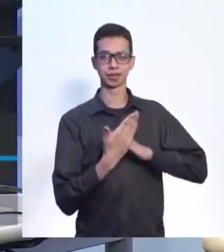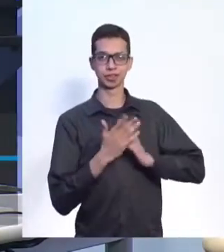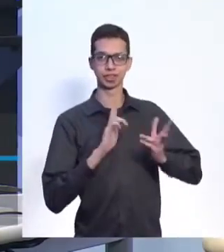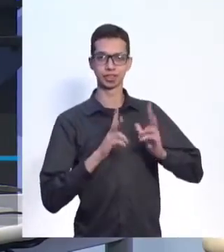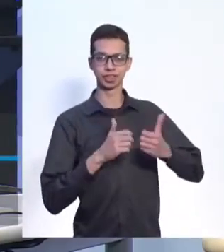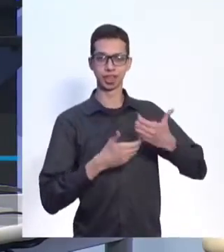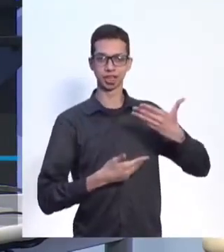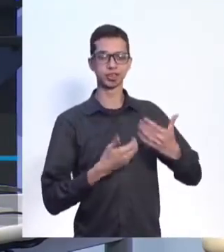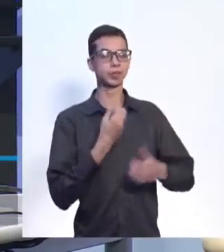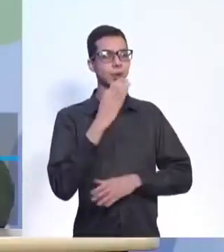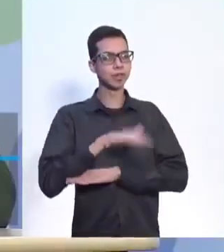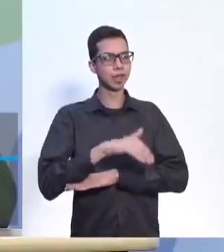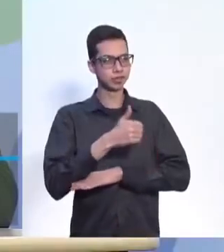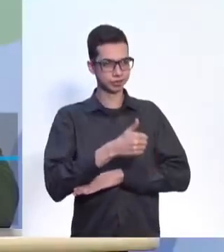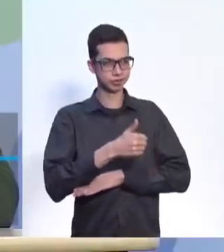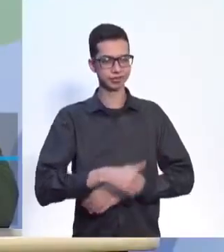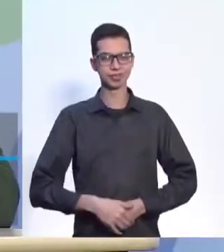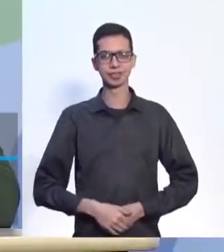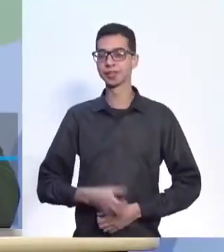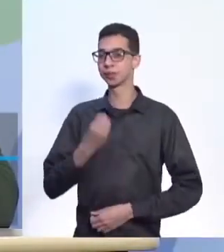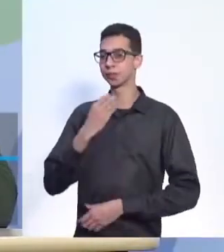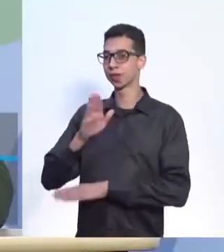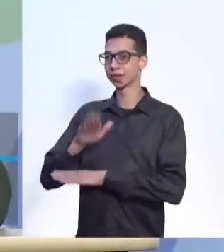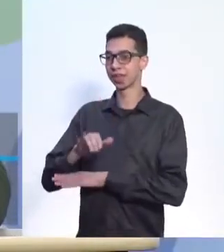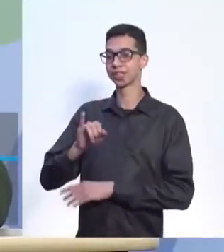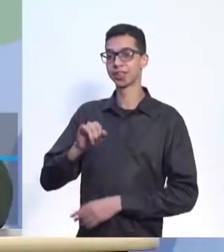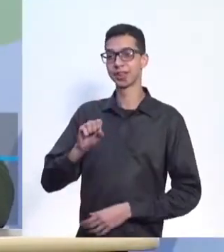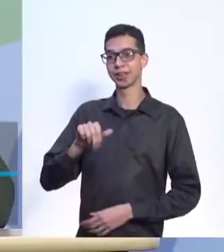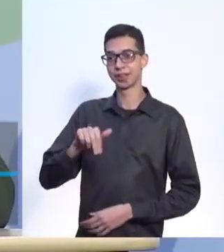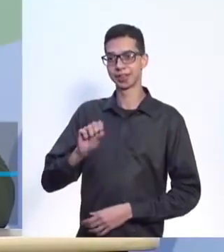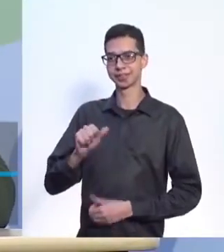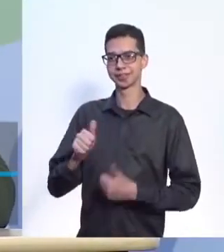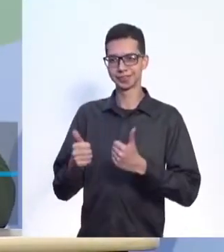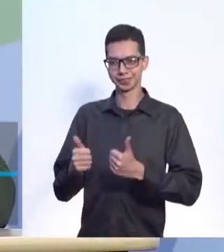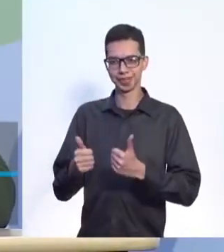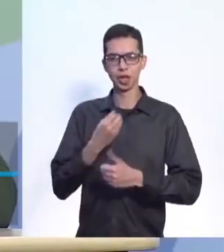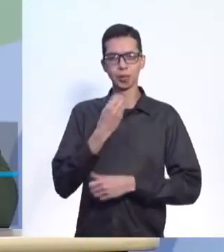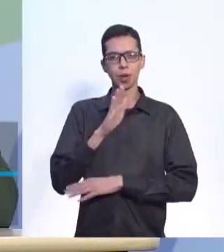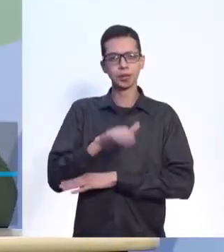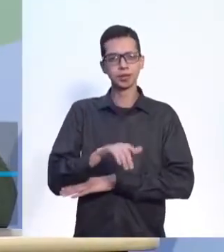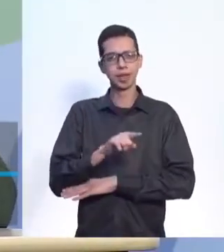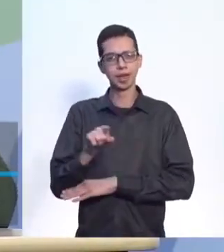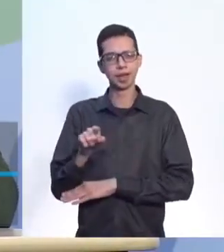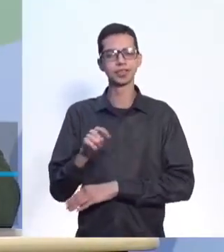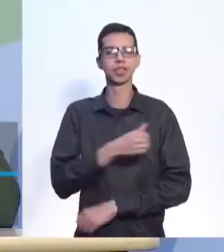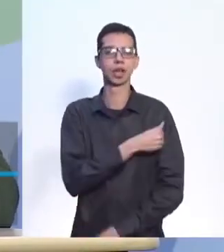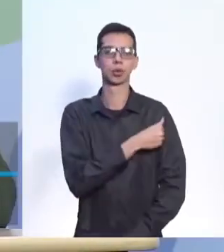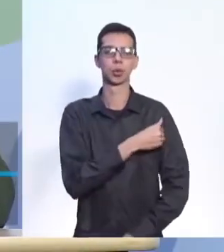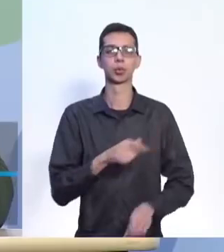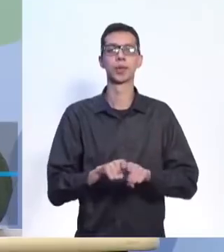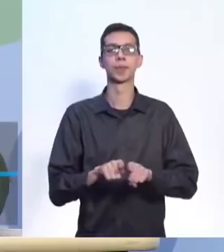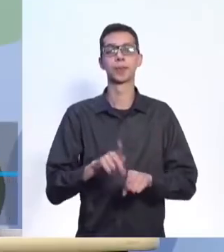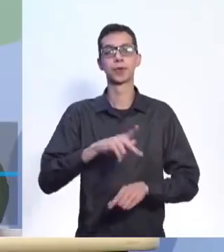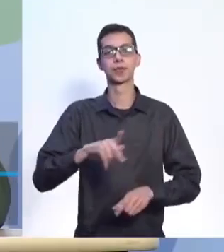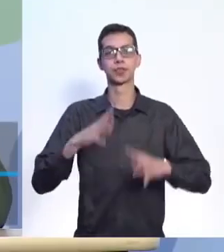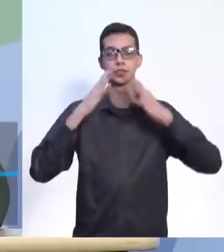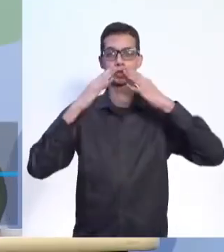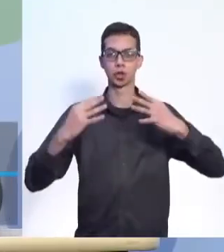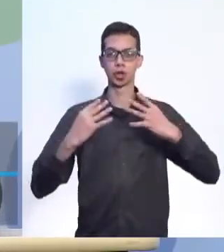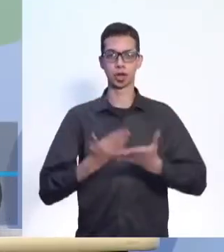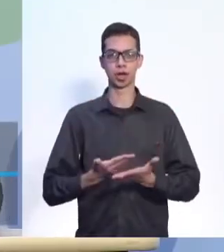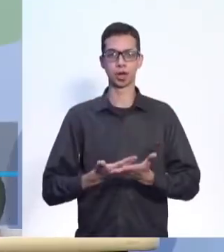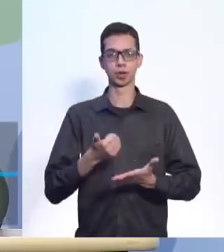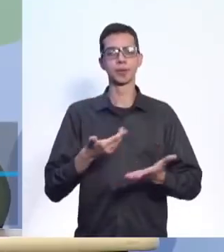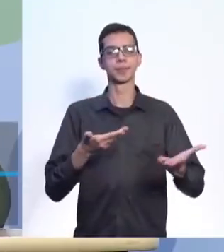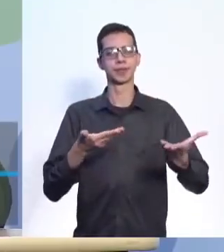tarde, professora Roberta, tudo bem? Boa tarde, professora Inês. Boa tarde, alunos. Boa tarde, professores que acompanham as nossas aulas. Sejam todos bem-vindos.